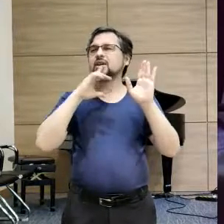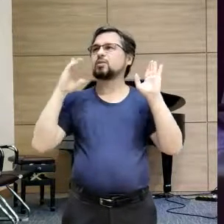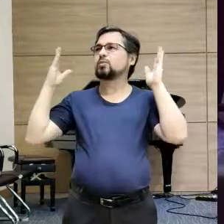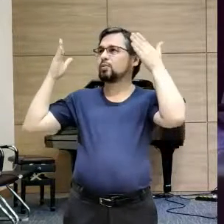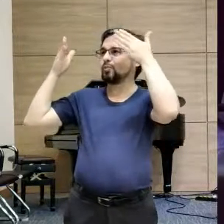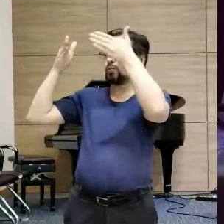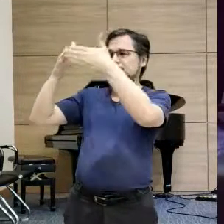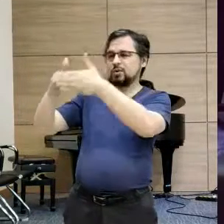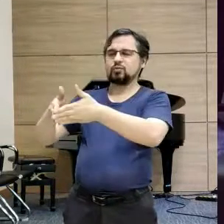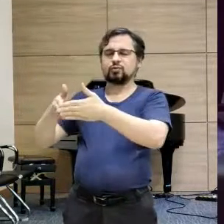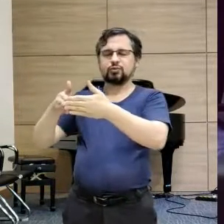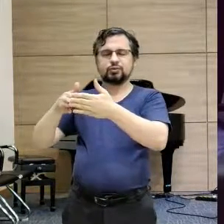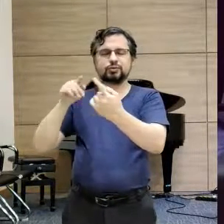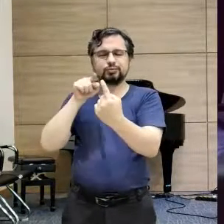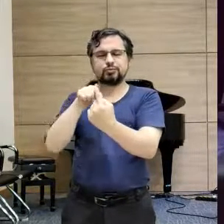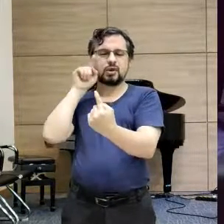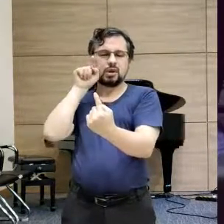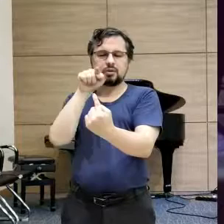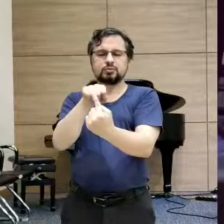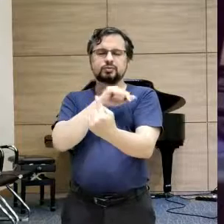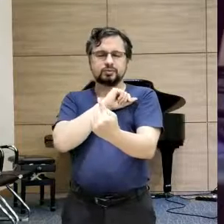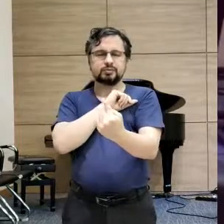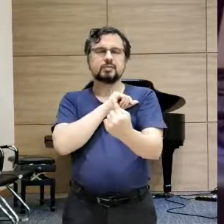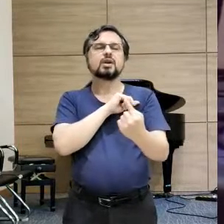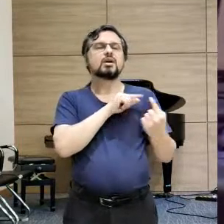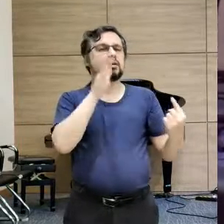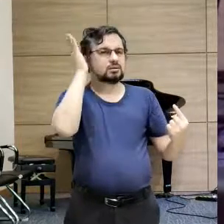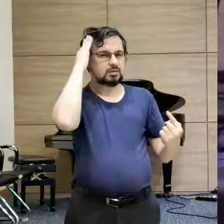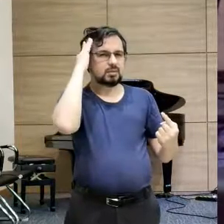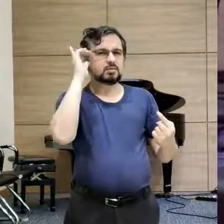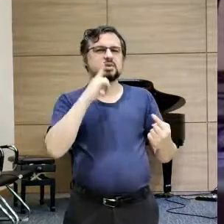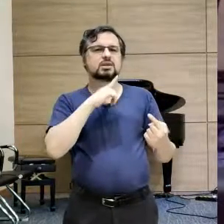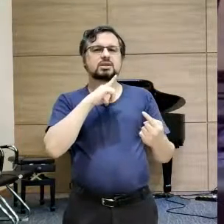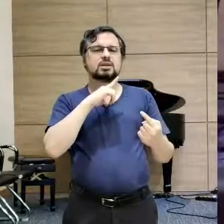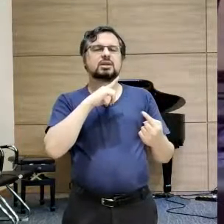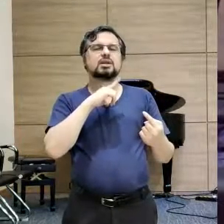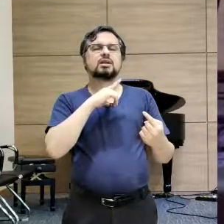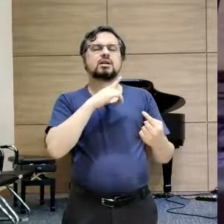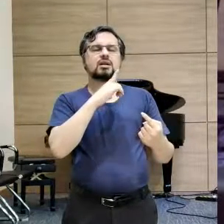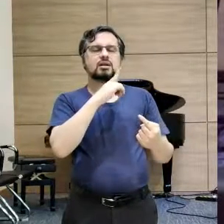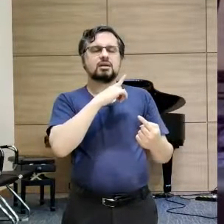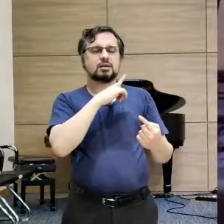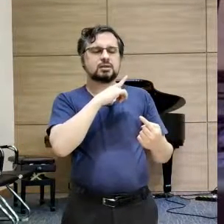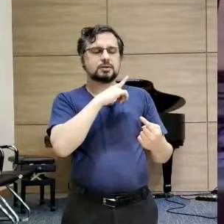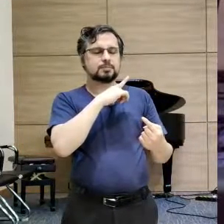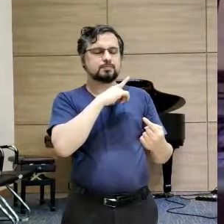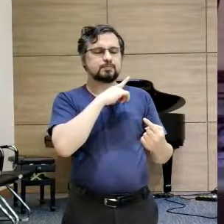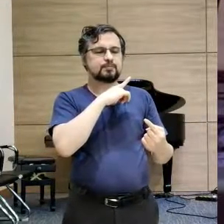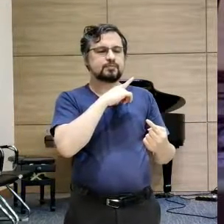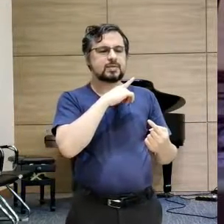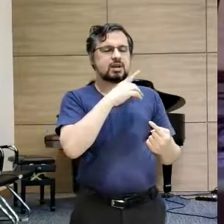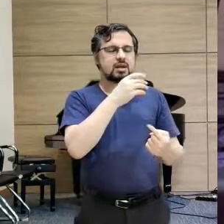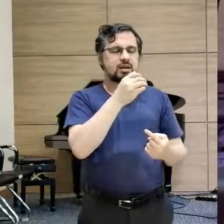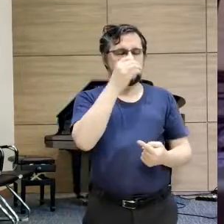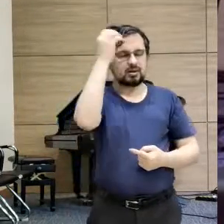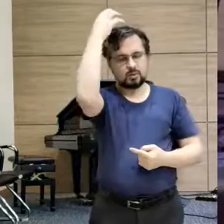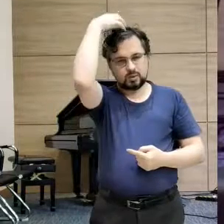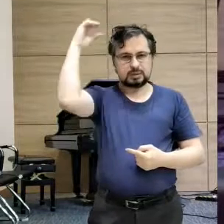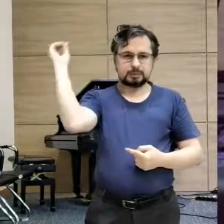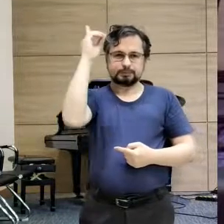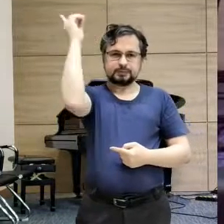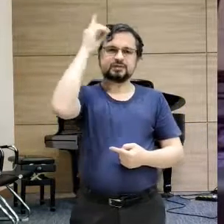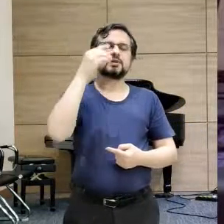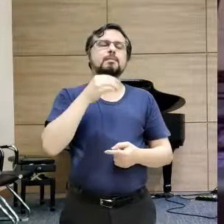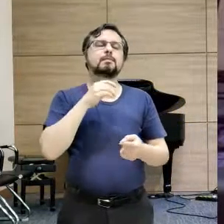capítulo 51, nós saibamos que Davi pecou na direção horizontal, mas o alvo da sua oração,